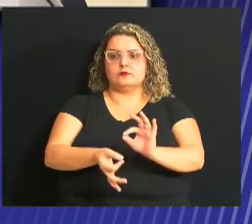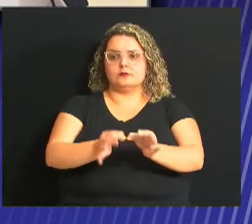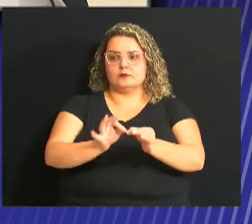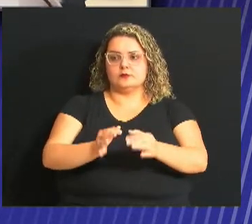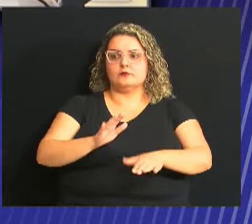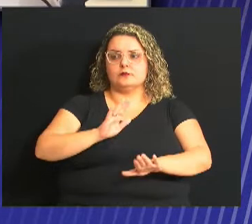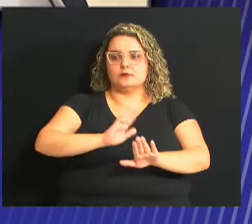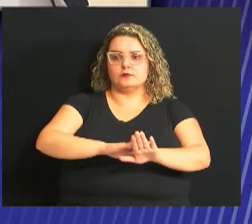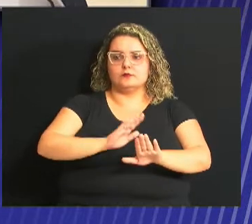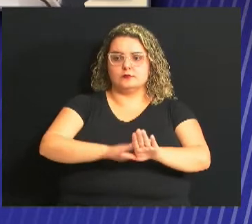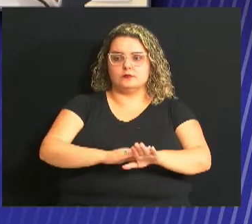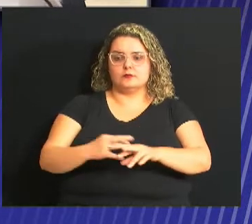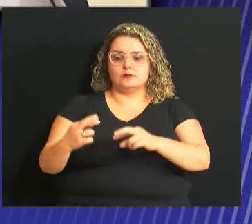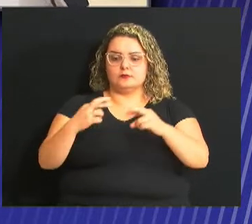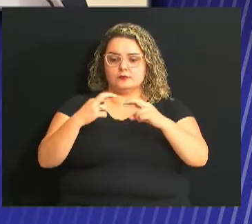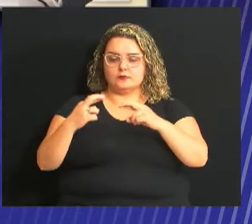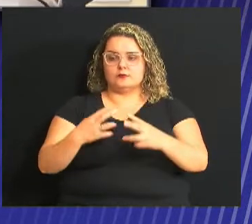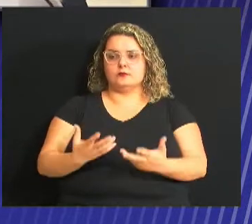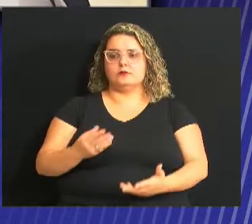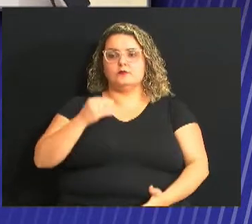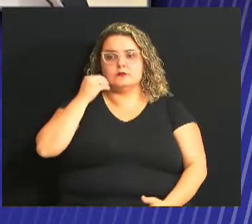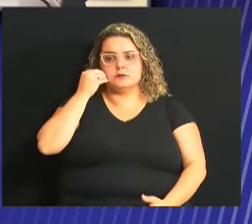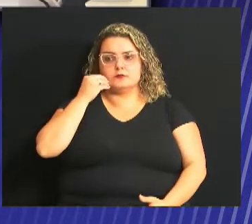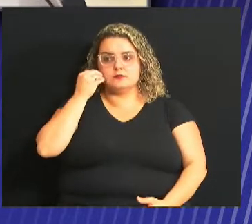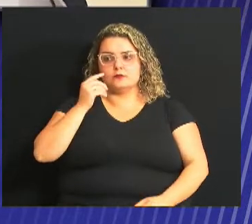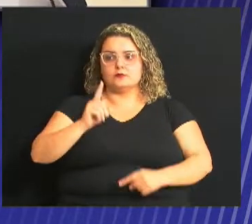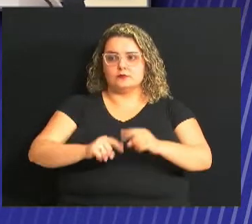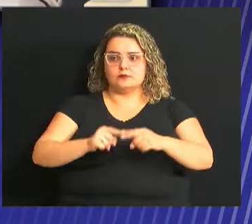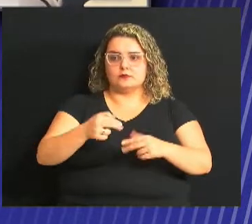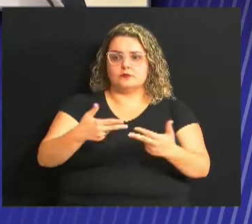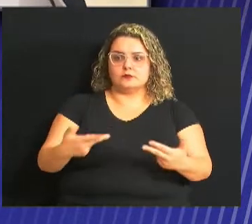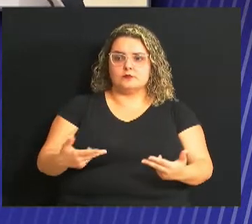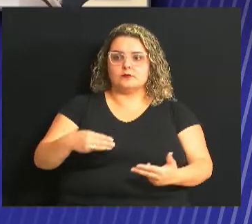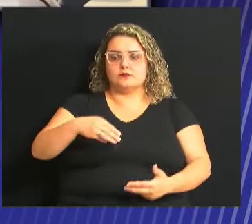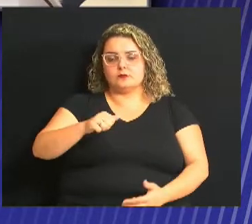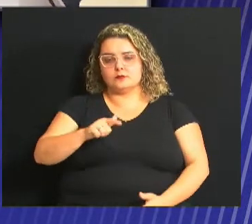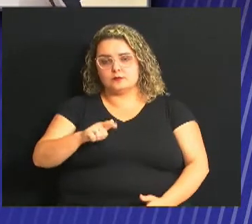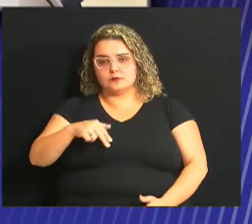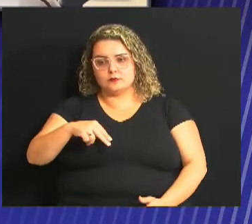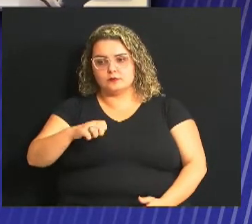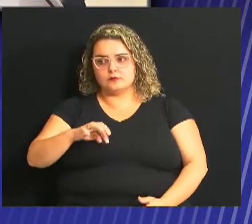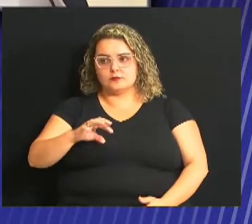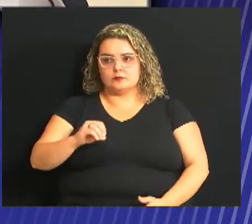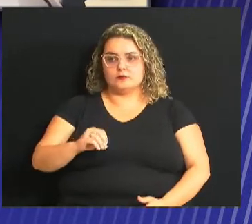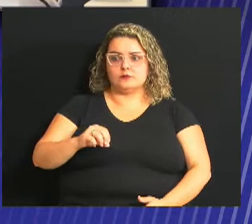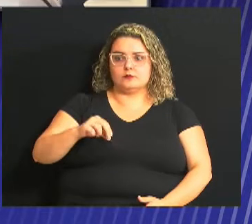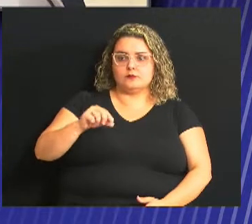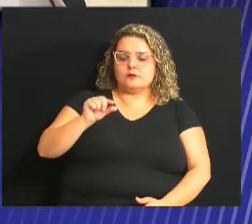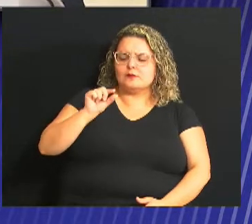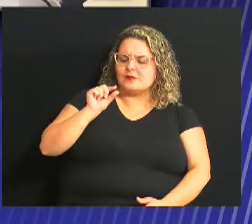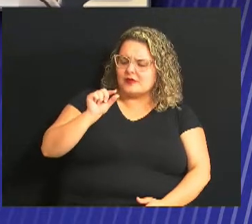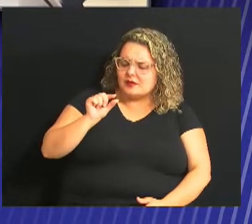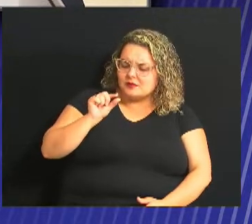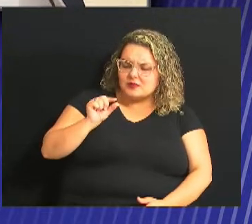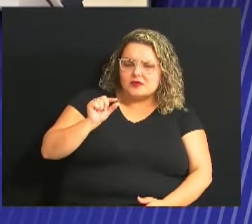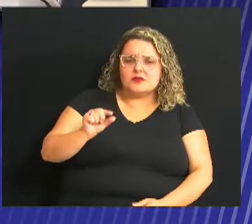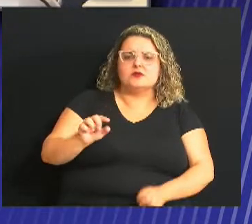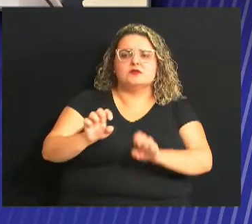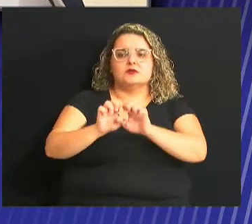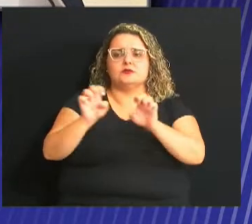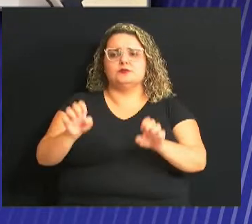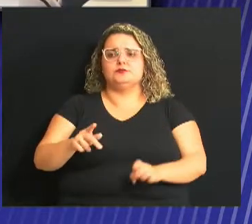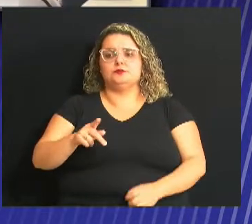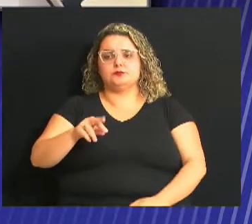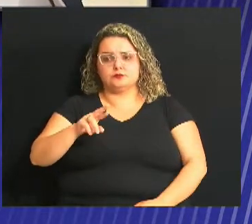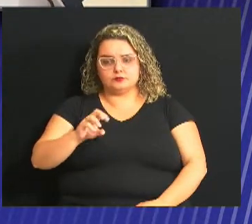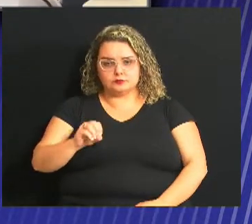na investigação experimental de materiais magnéticos nanoestruturados. Foi pró-reitor de graduação